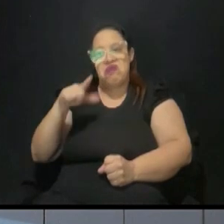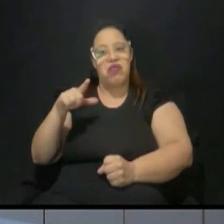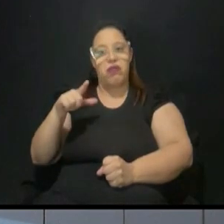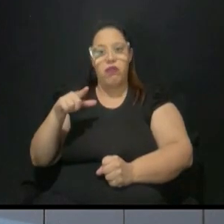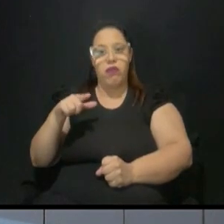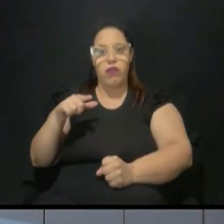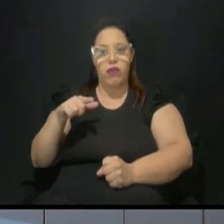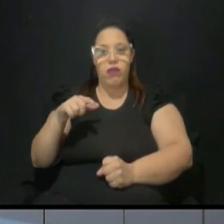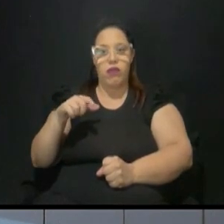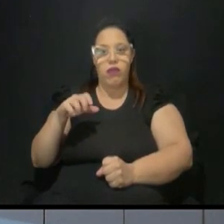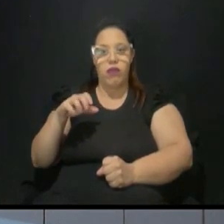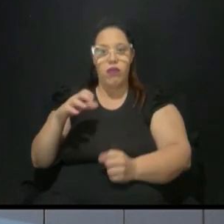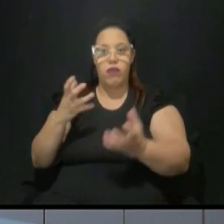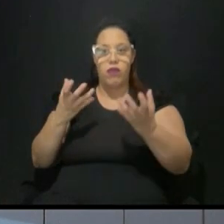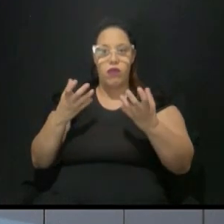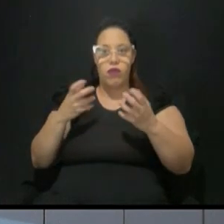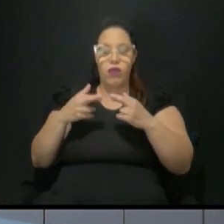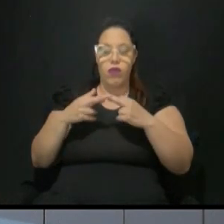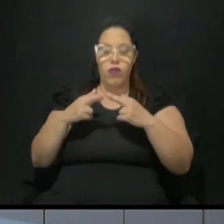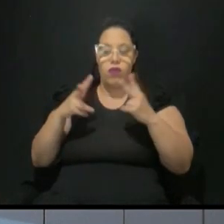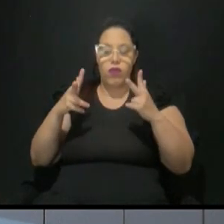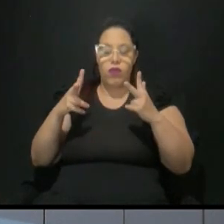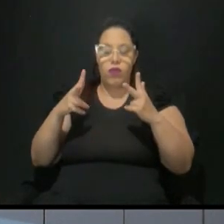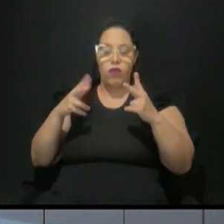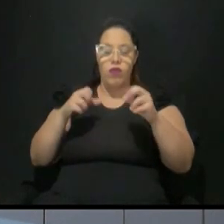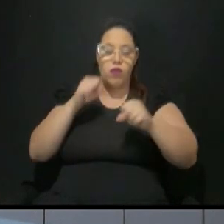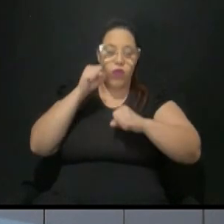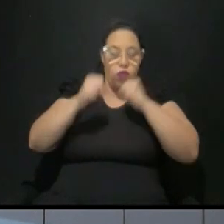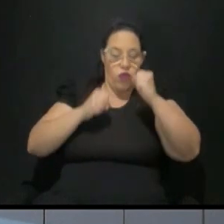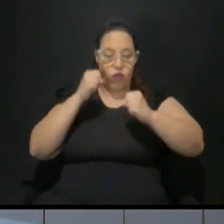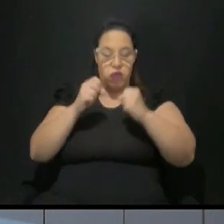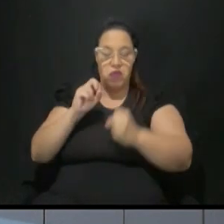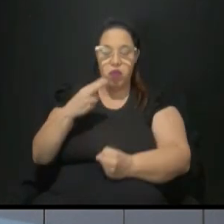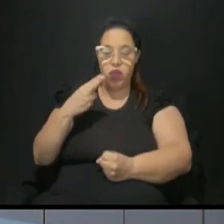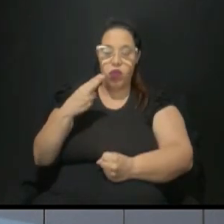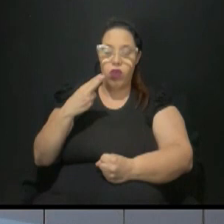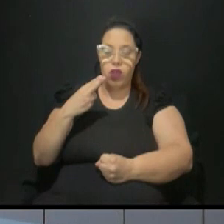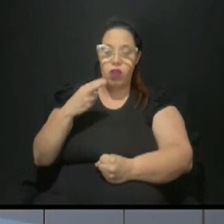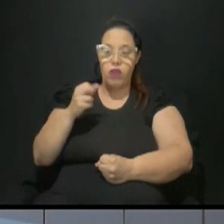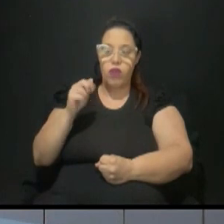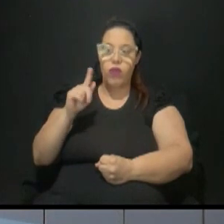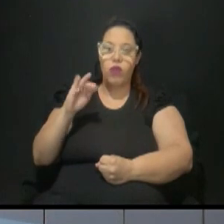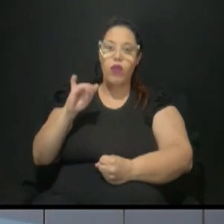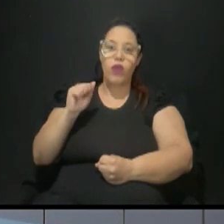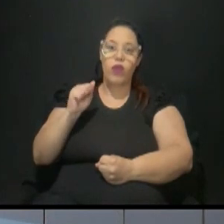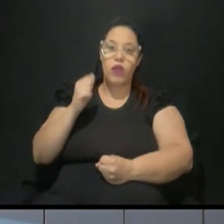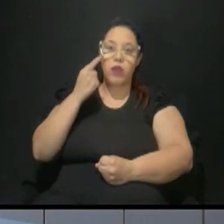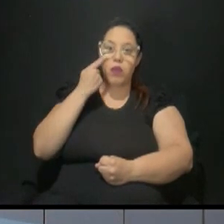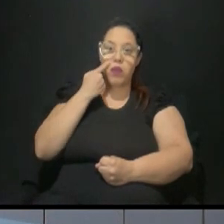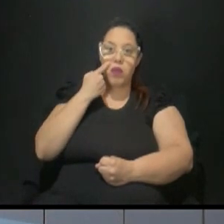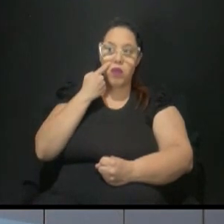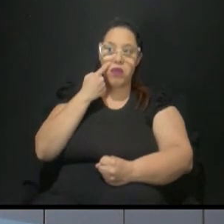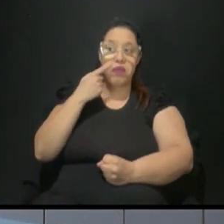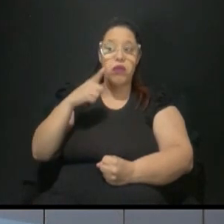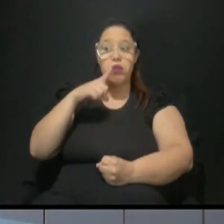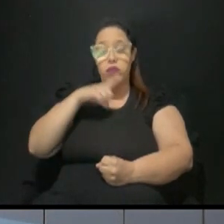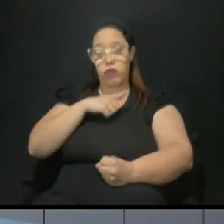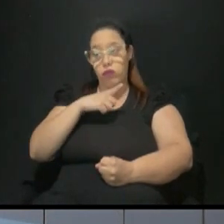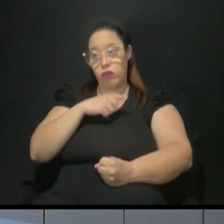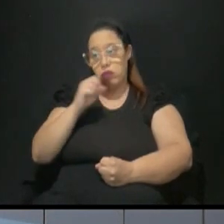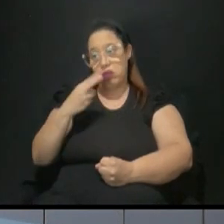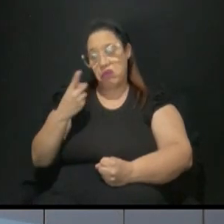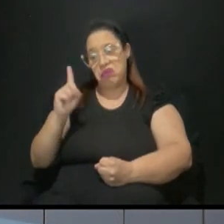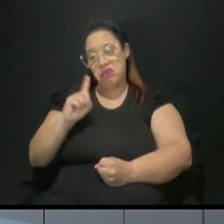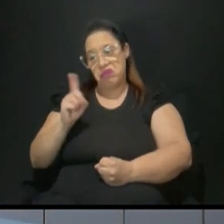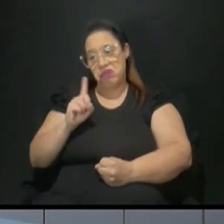O que diferencia, né, correr ou não com guia é a capacidade visual que o indivíduo tem ou não. Então, quando a gente fala assim,